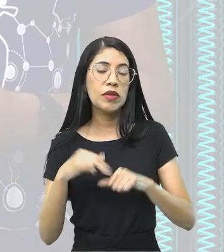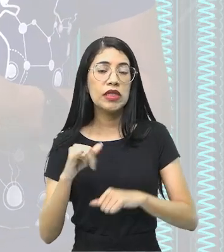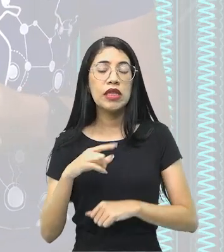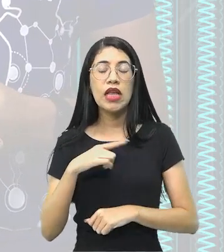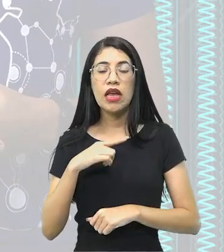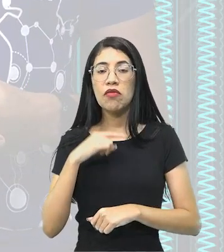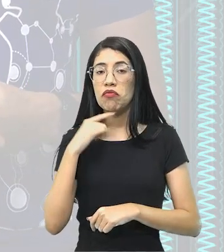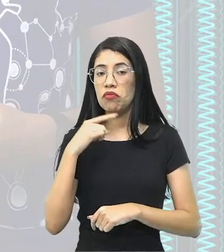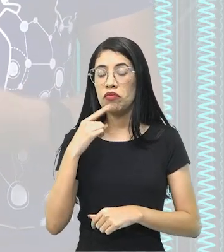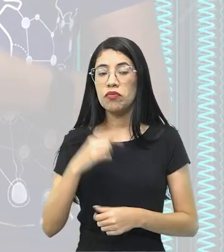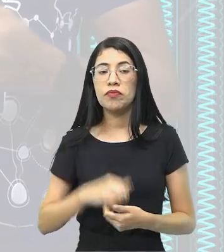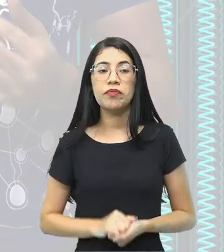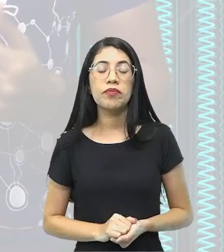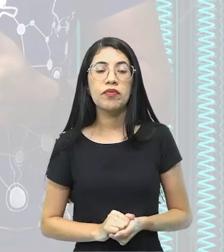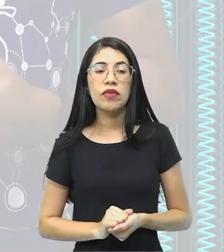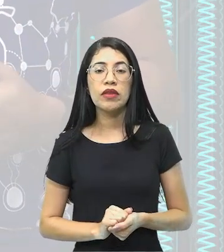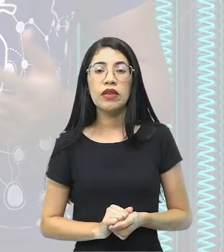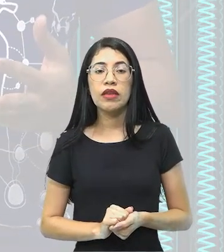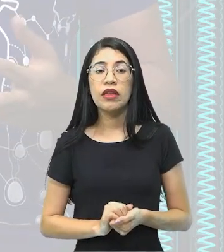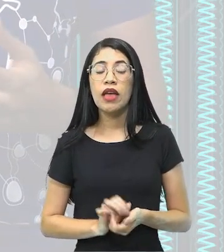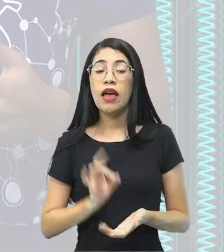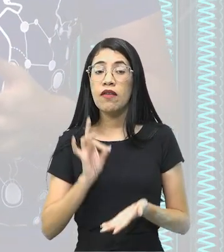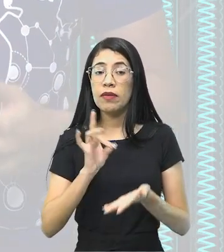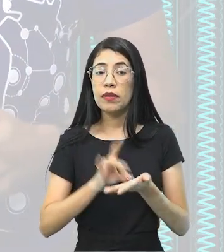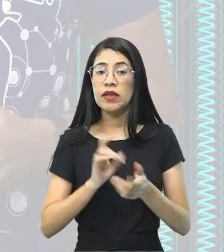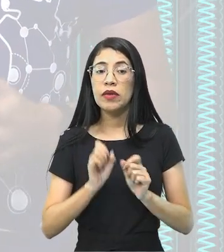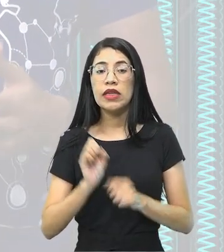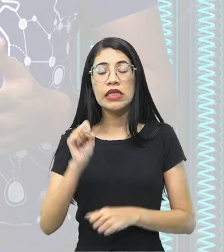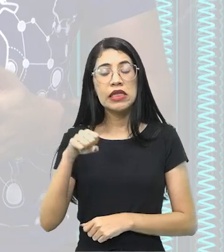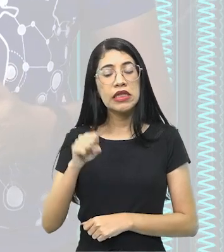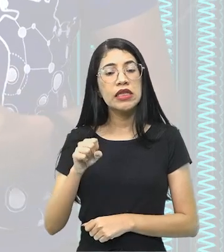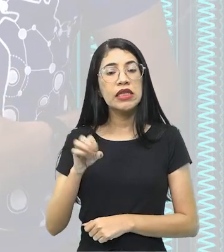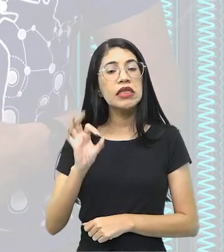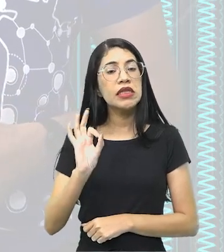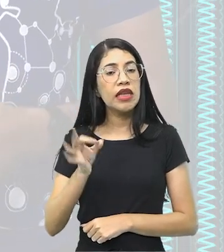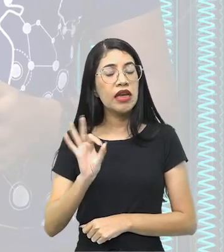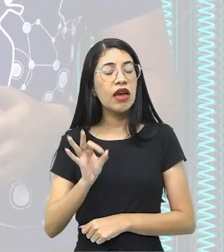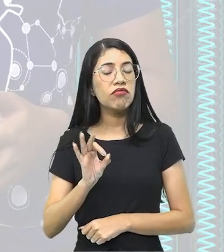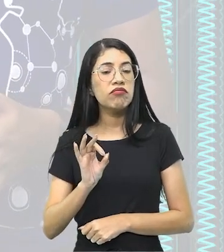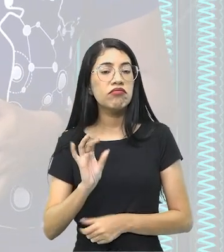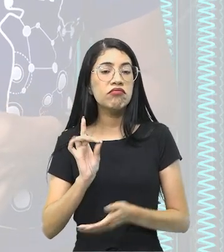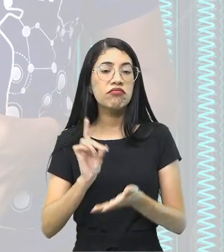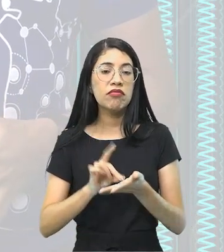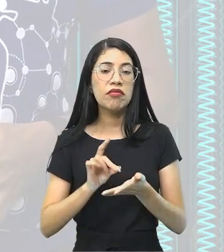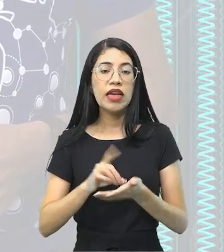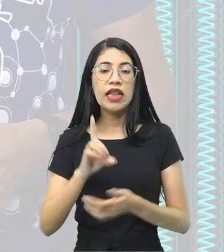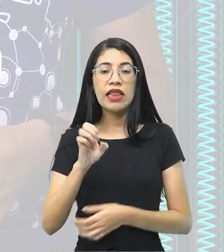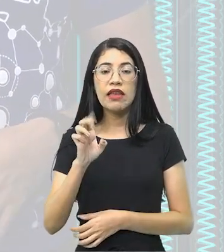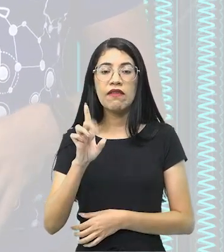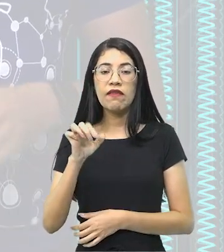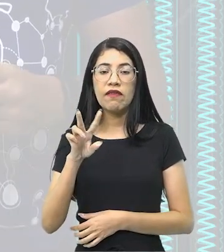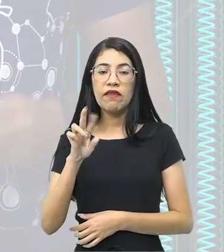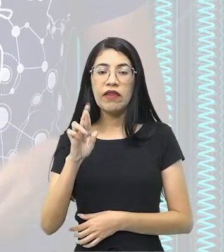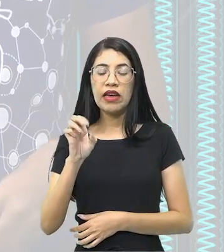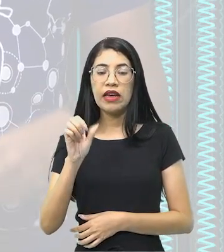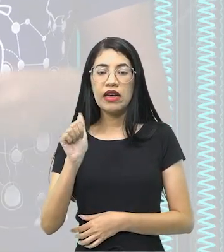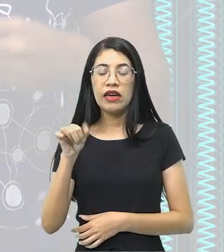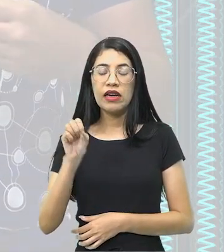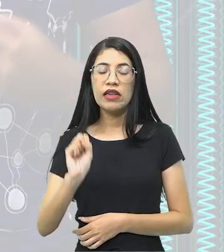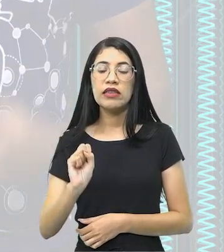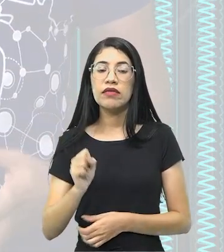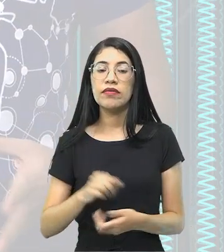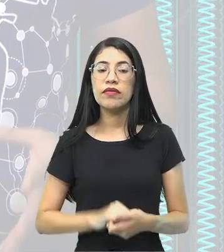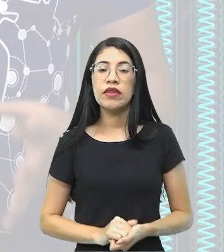dúvida. Afirmação, sim, certamente, realmente, deveras, né?